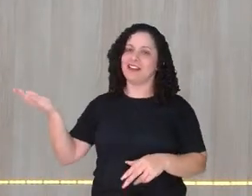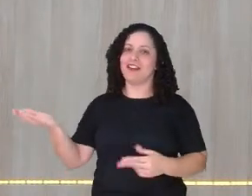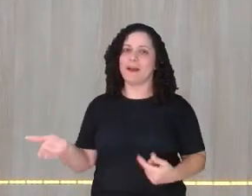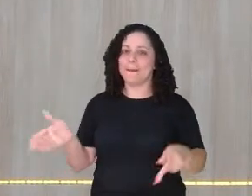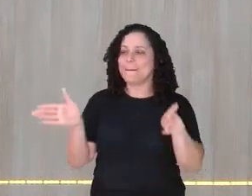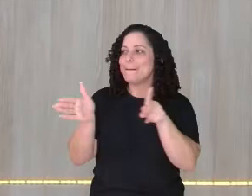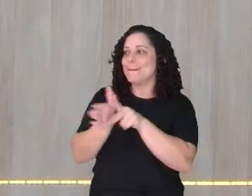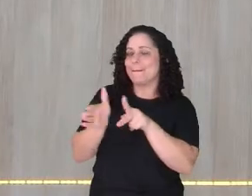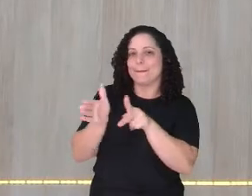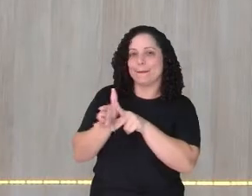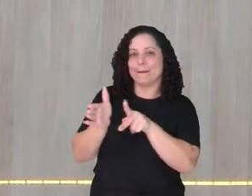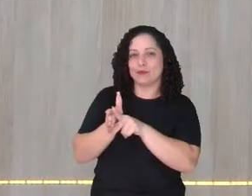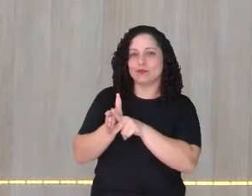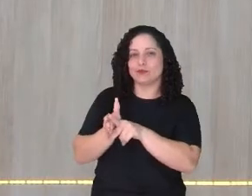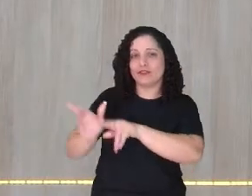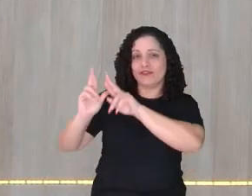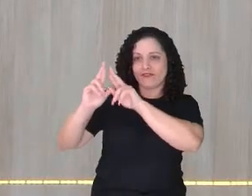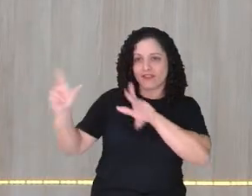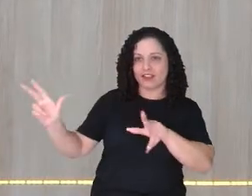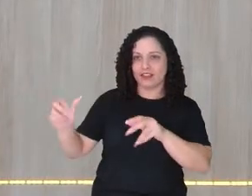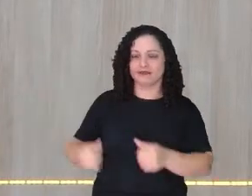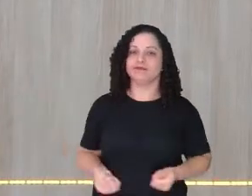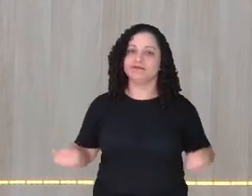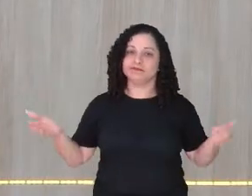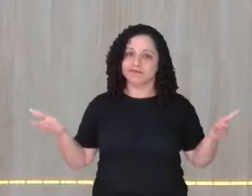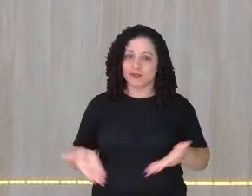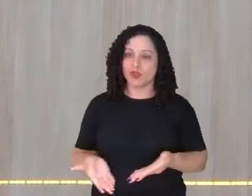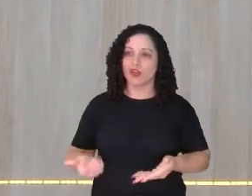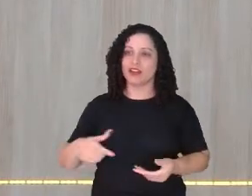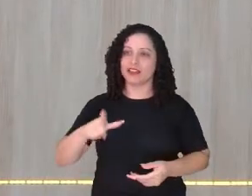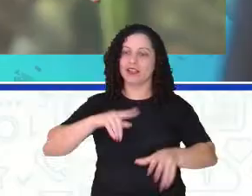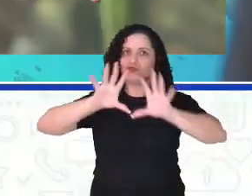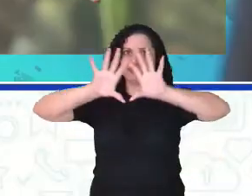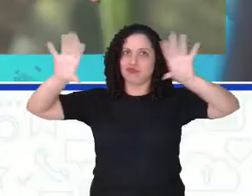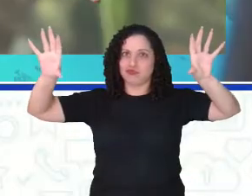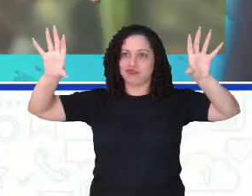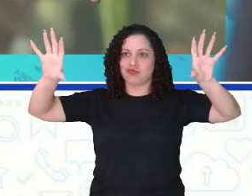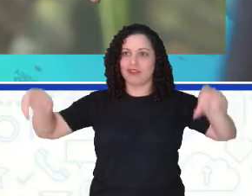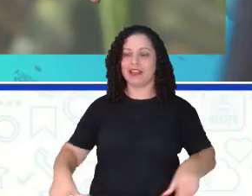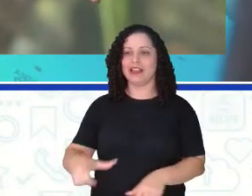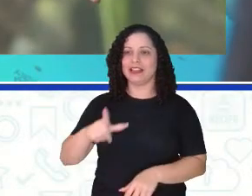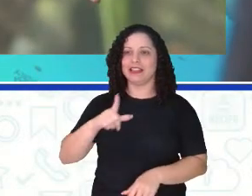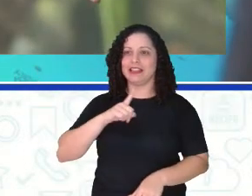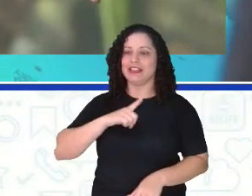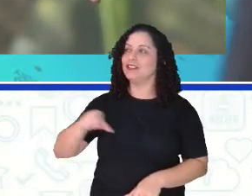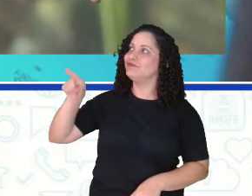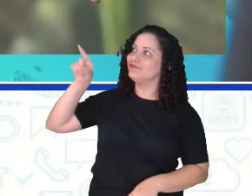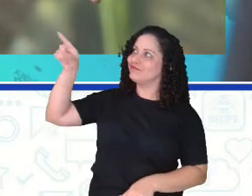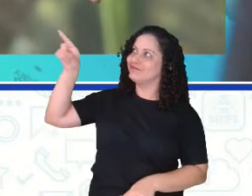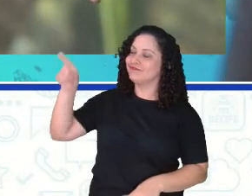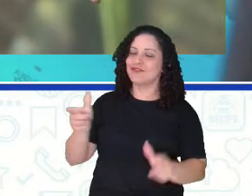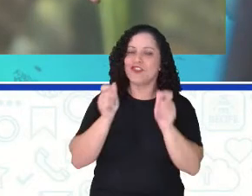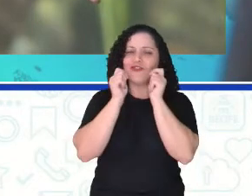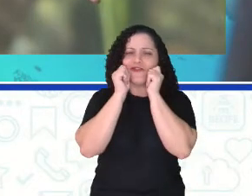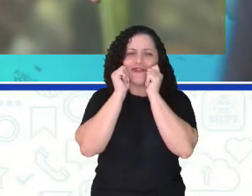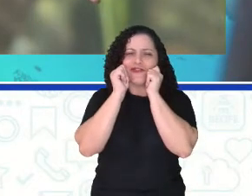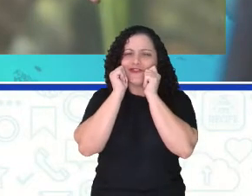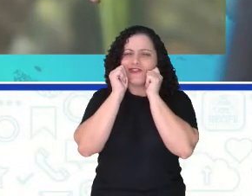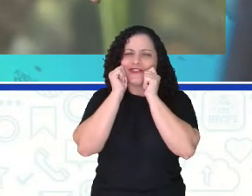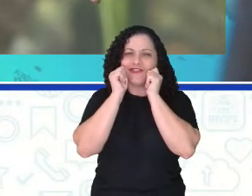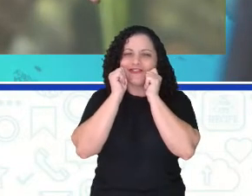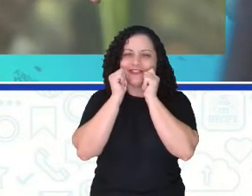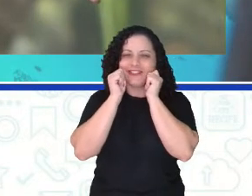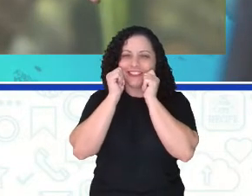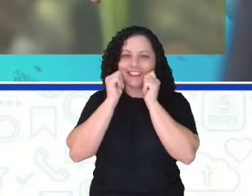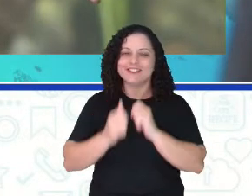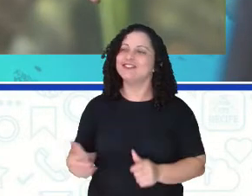uma espécie diferente. Continuando aqui, né, nós temos o símbolo da fofura